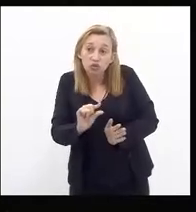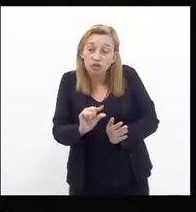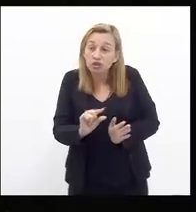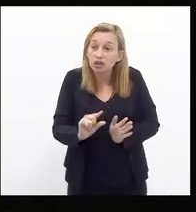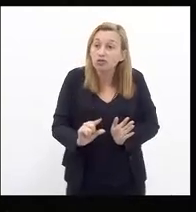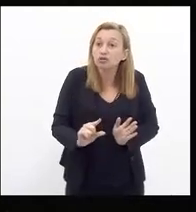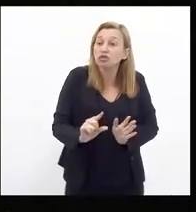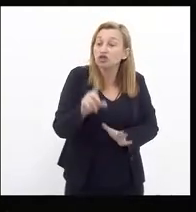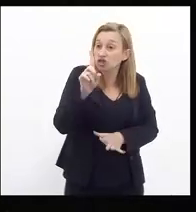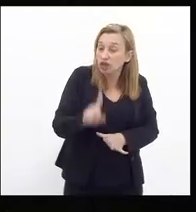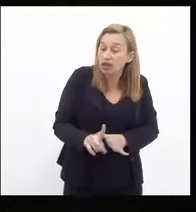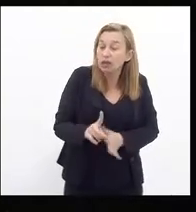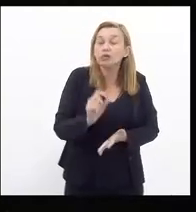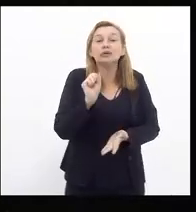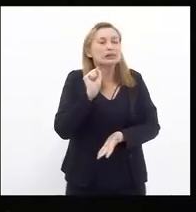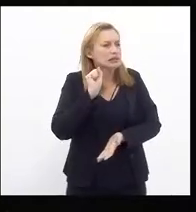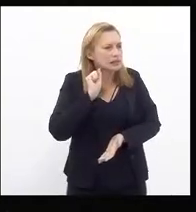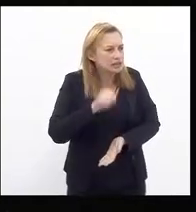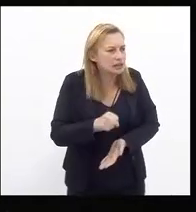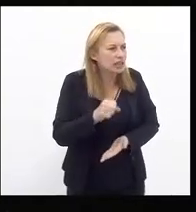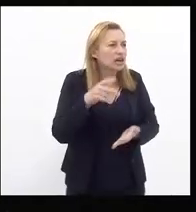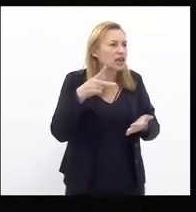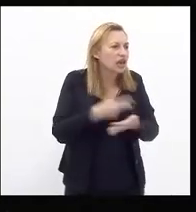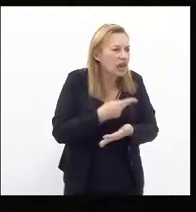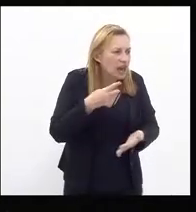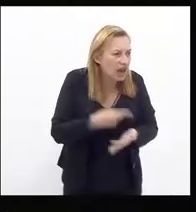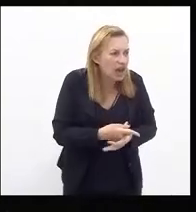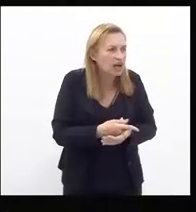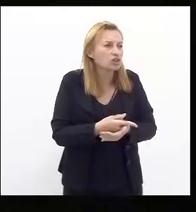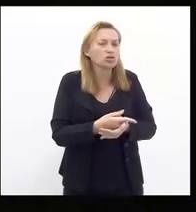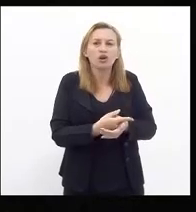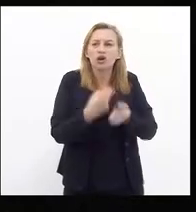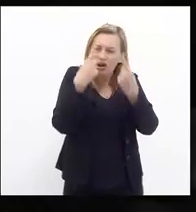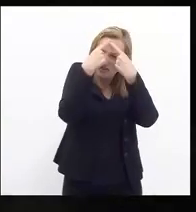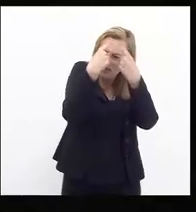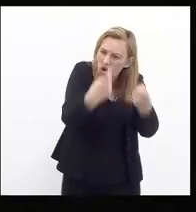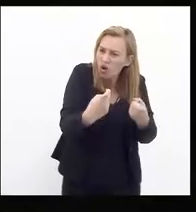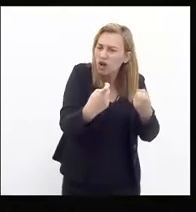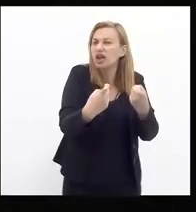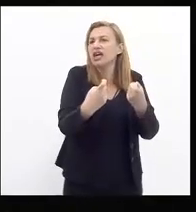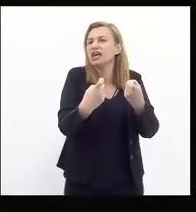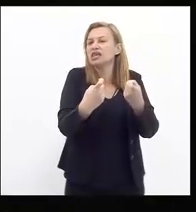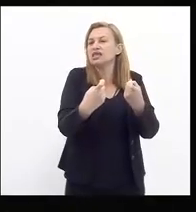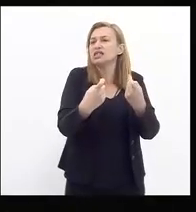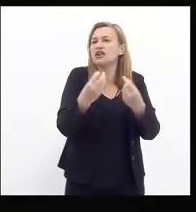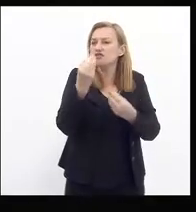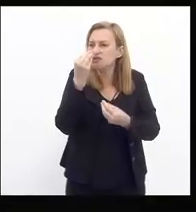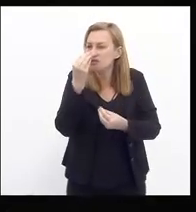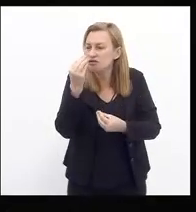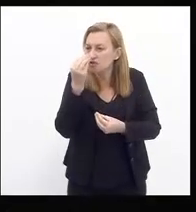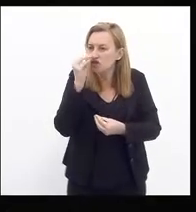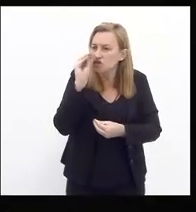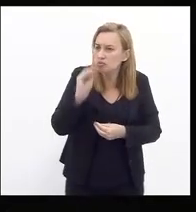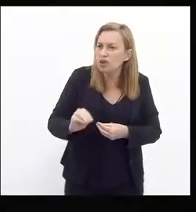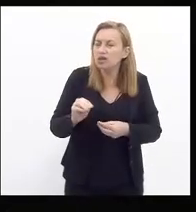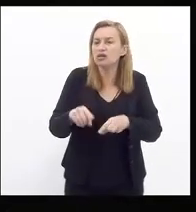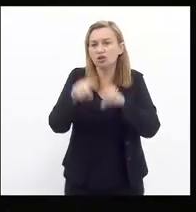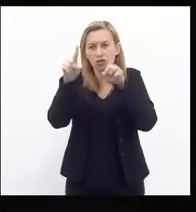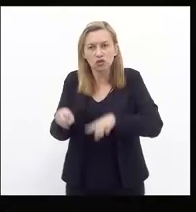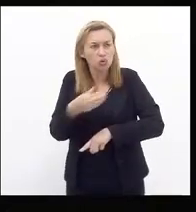danos ainda sim é um ato de violência é um ato de desrespeito aos servidores